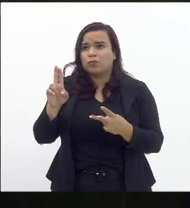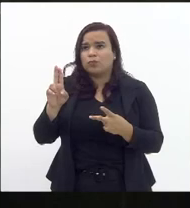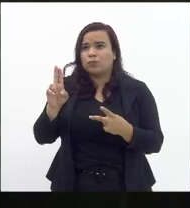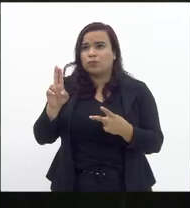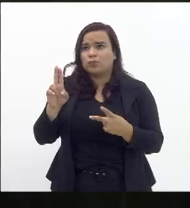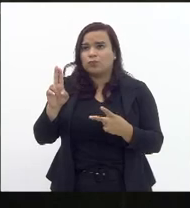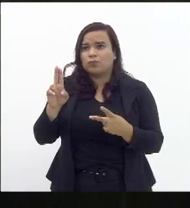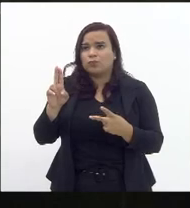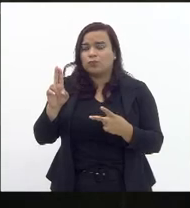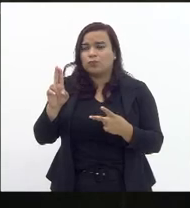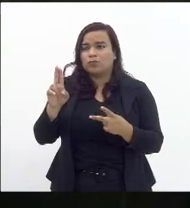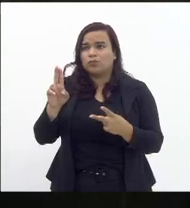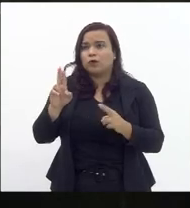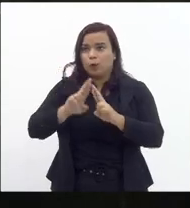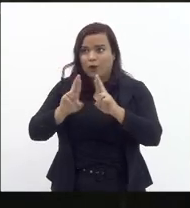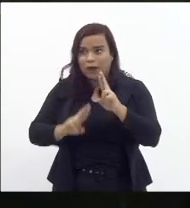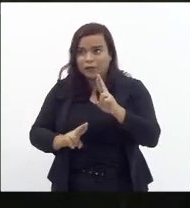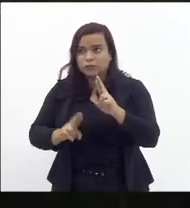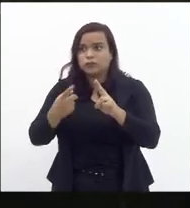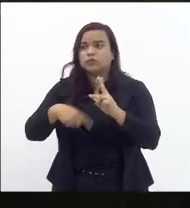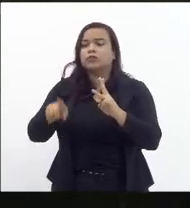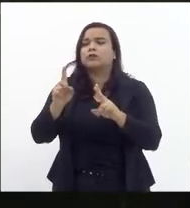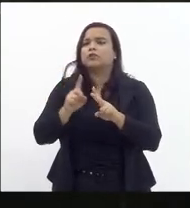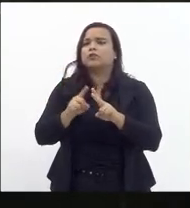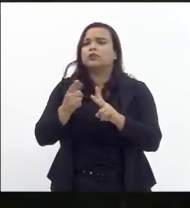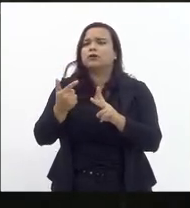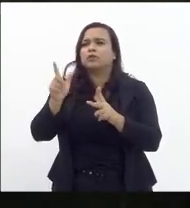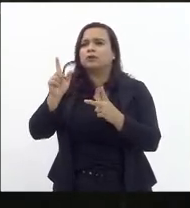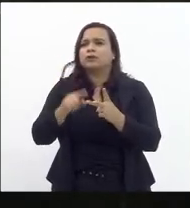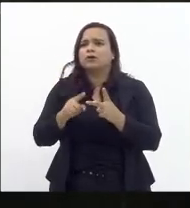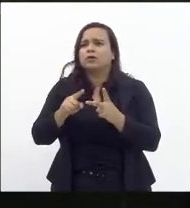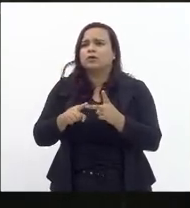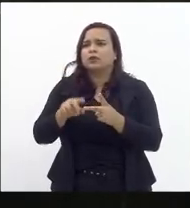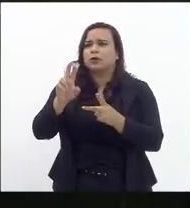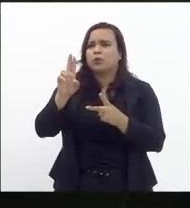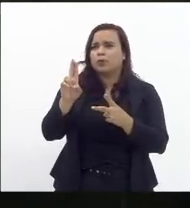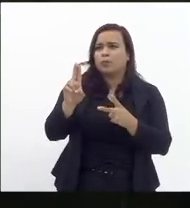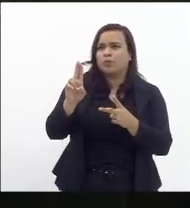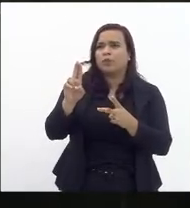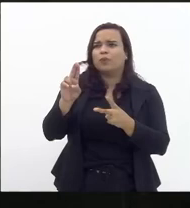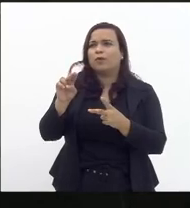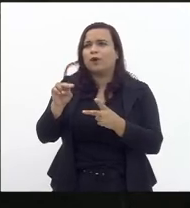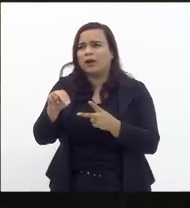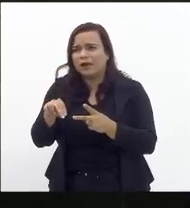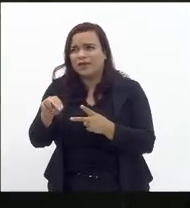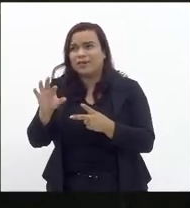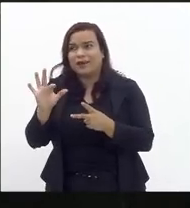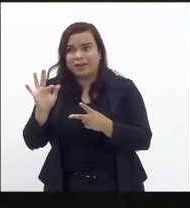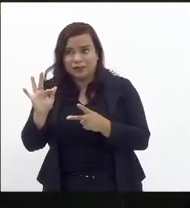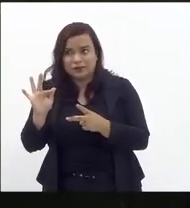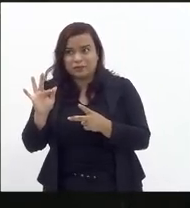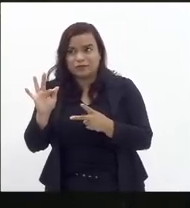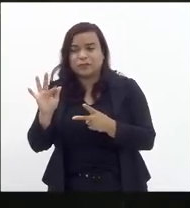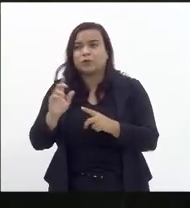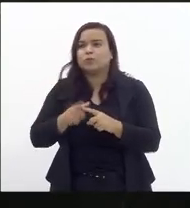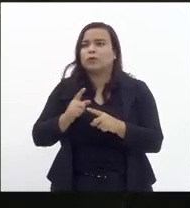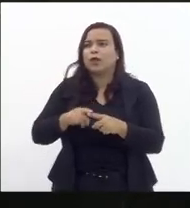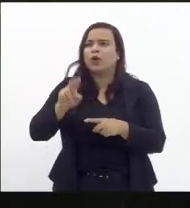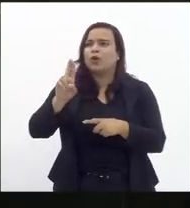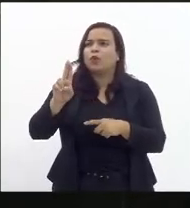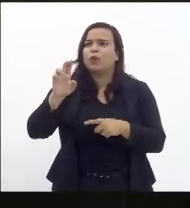a UERJ e a Universidade do Norte Fluminense, porque a UESO foi extinta,